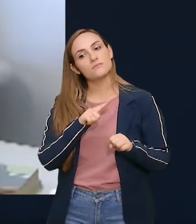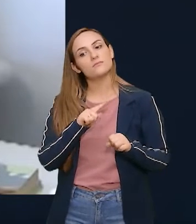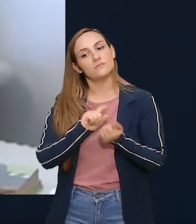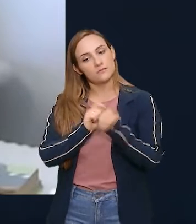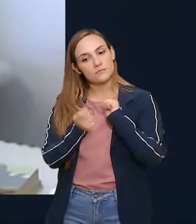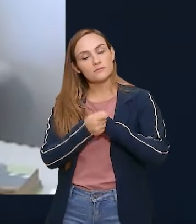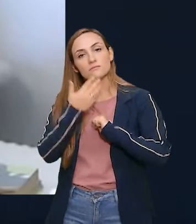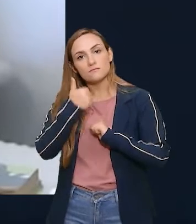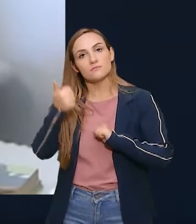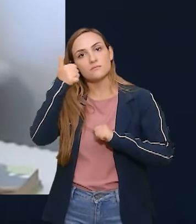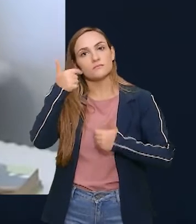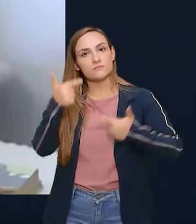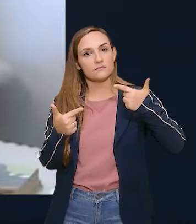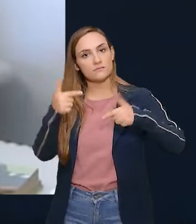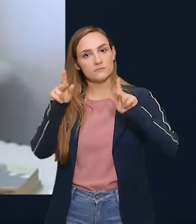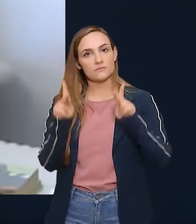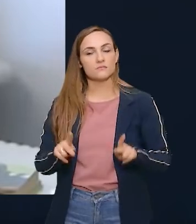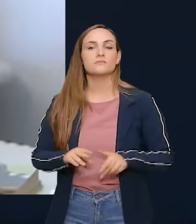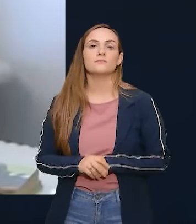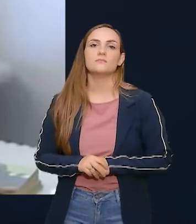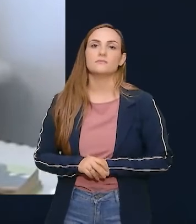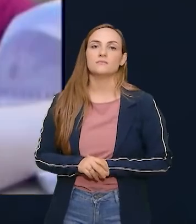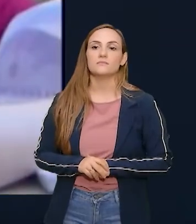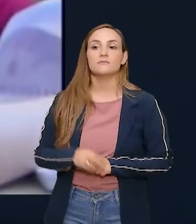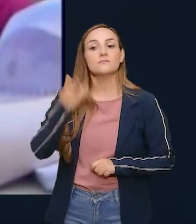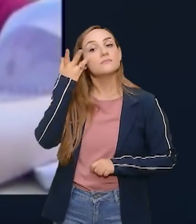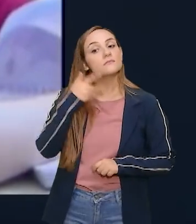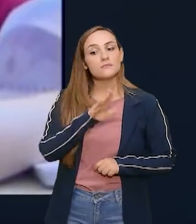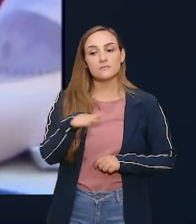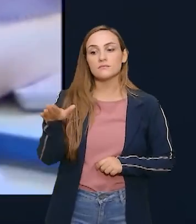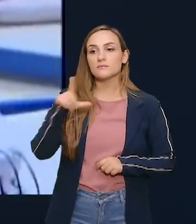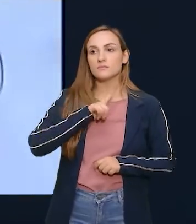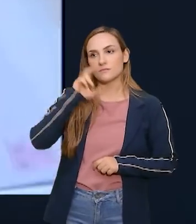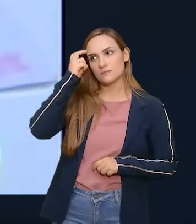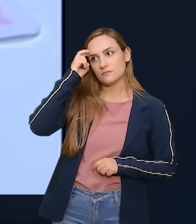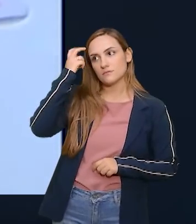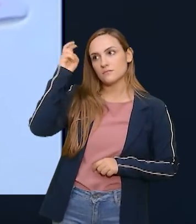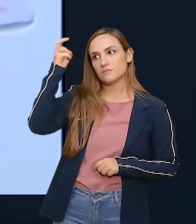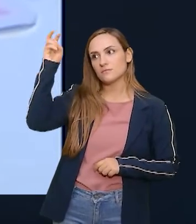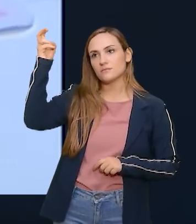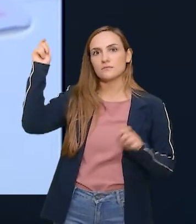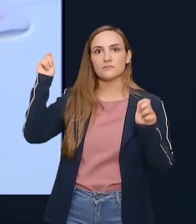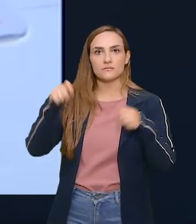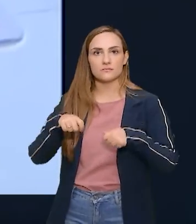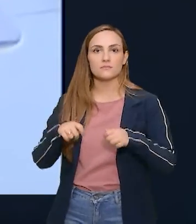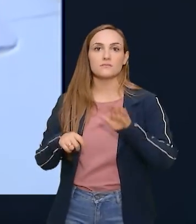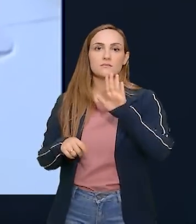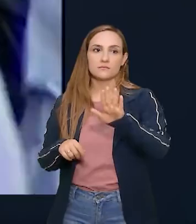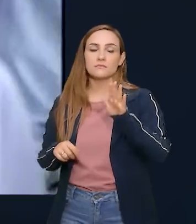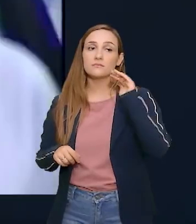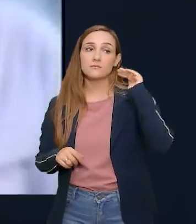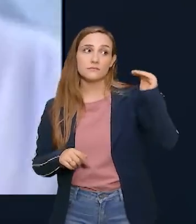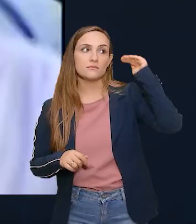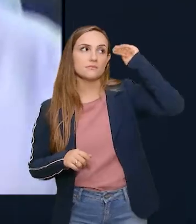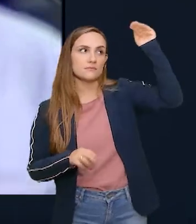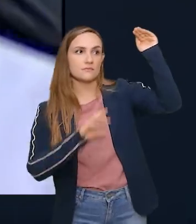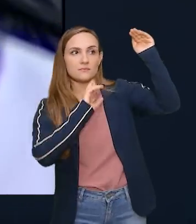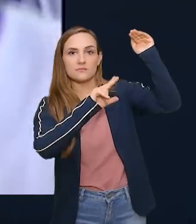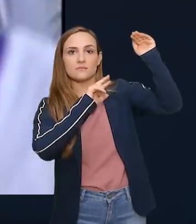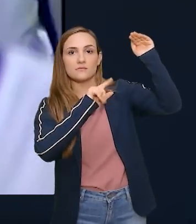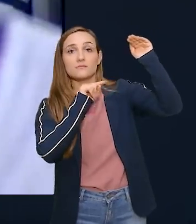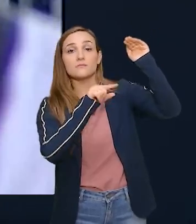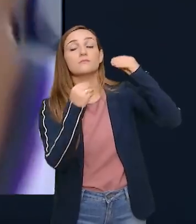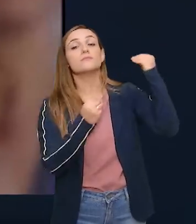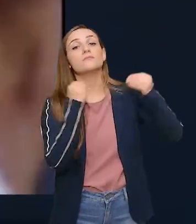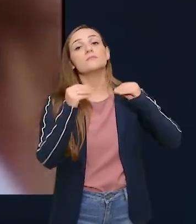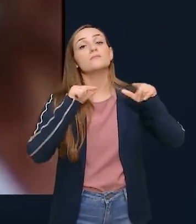suporte para a indução de políticas públicas. Crianças são denominadas de superdotadas ou com altas habilidades. No